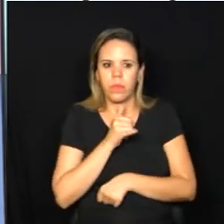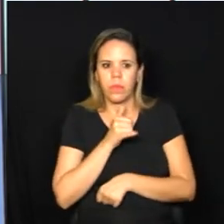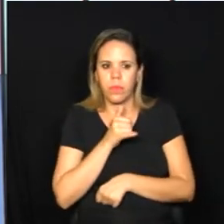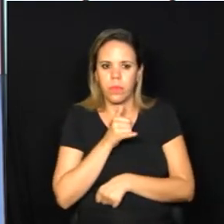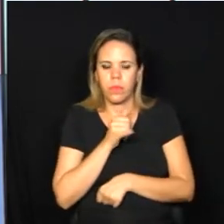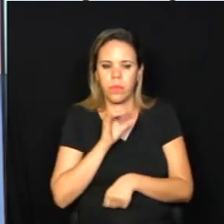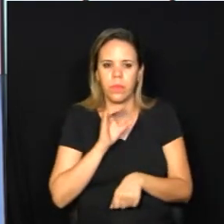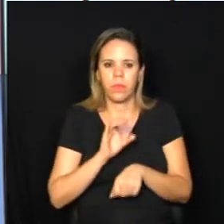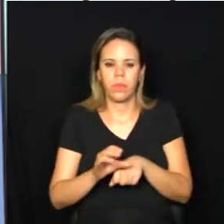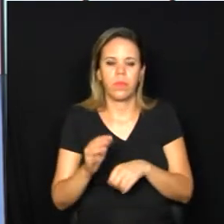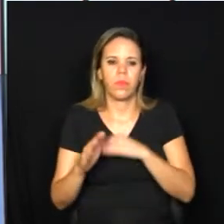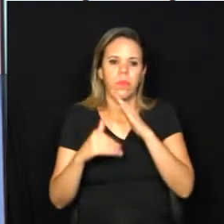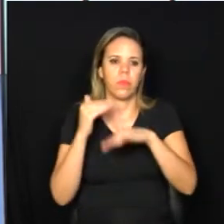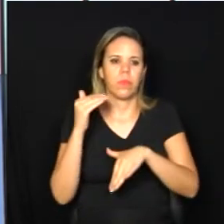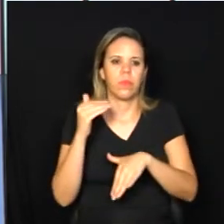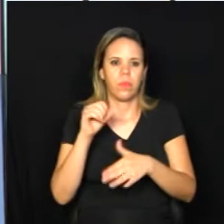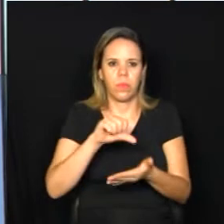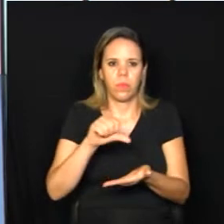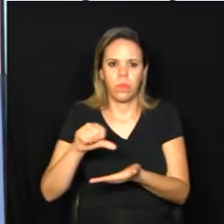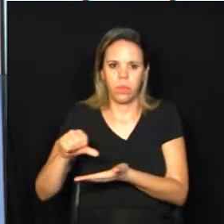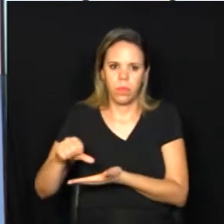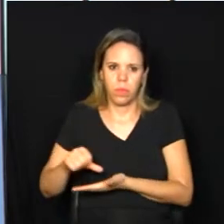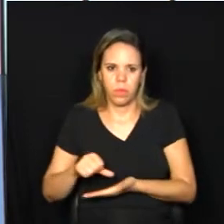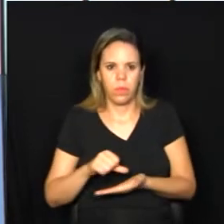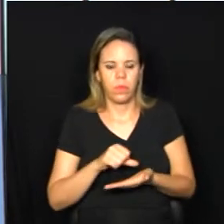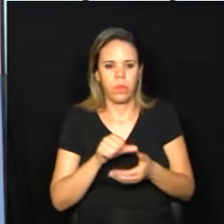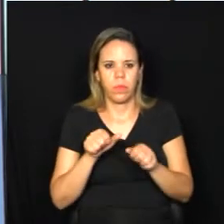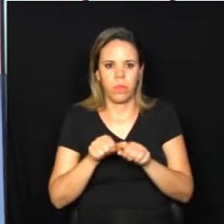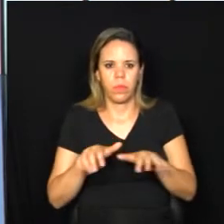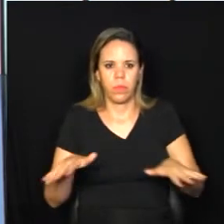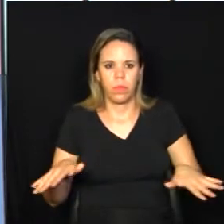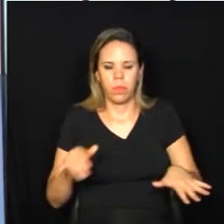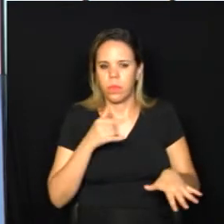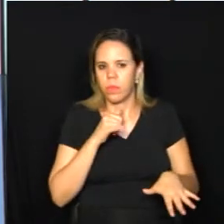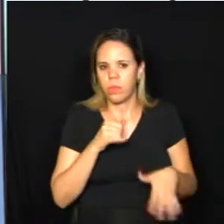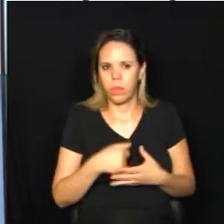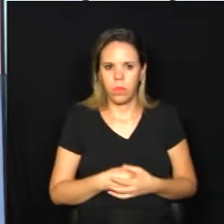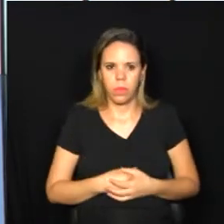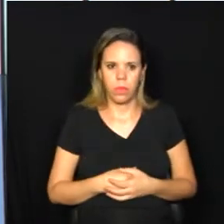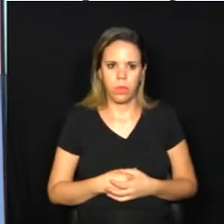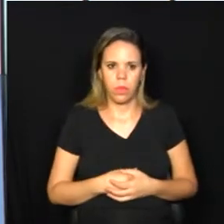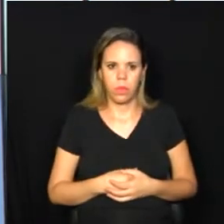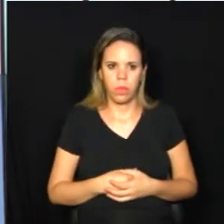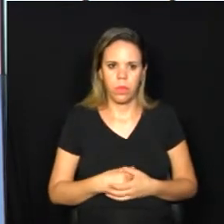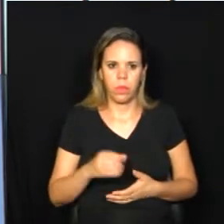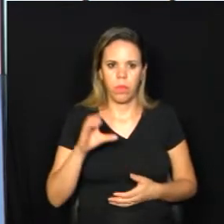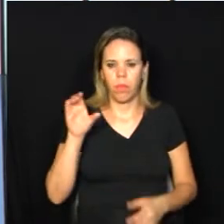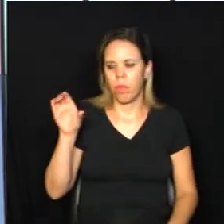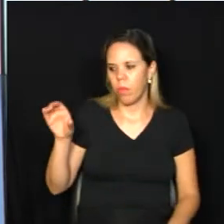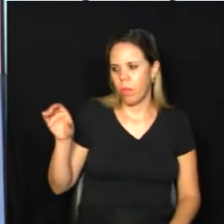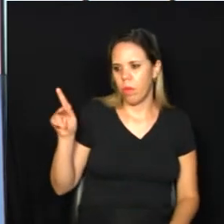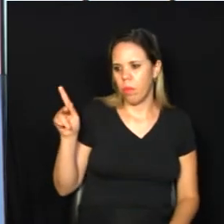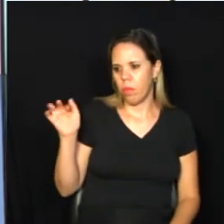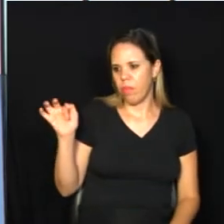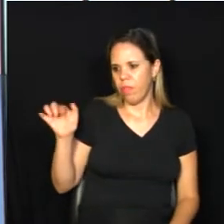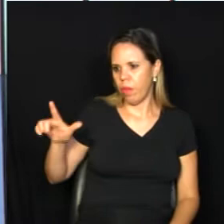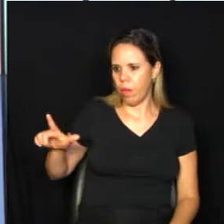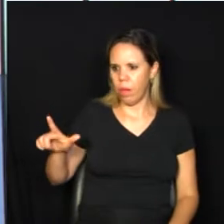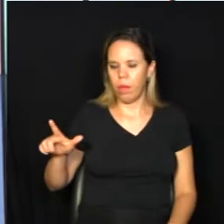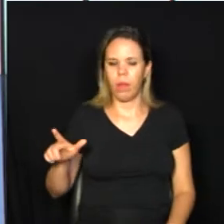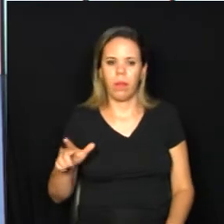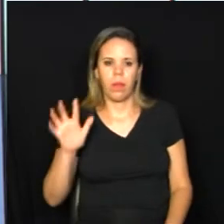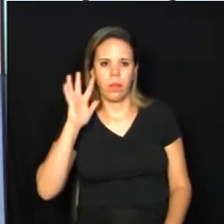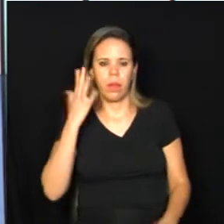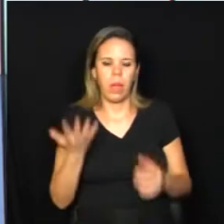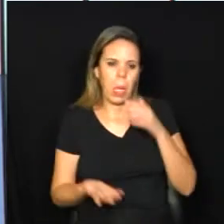eletricistas de construção de rede de distribuição elétrica pela CPFL Soluções.